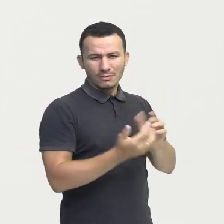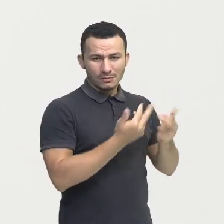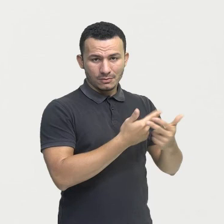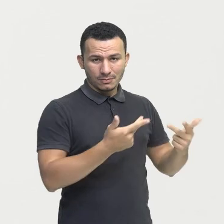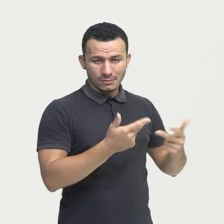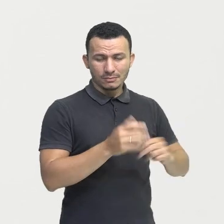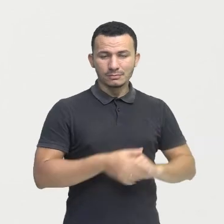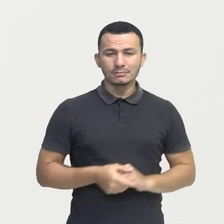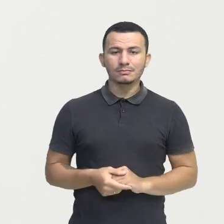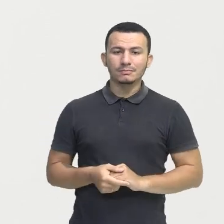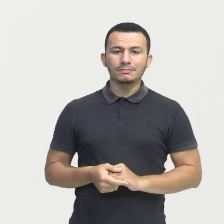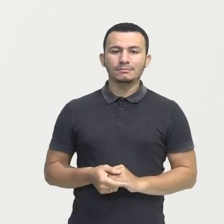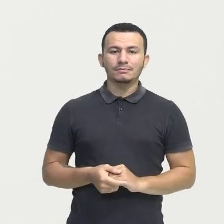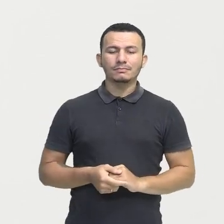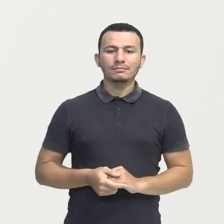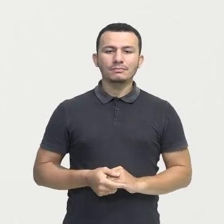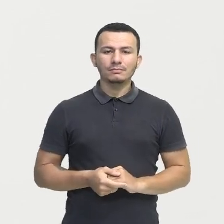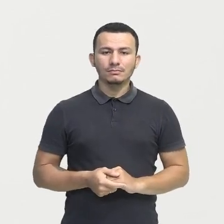A segunda questão,